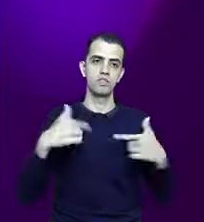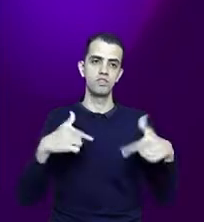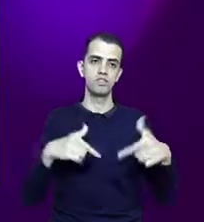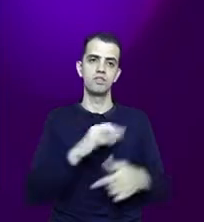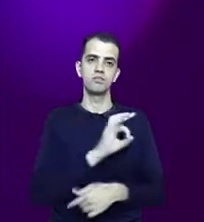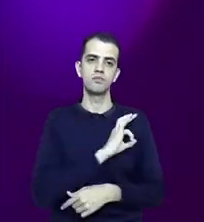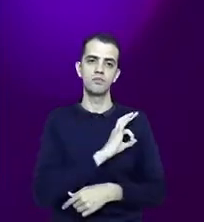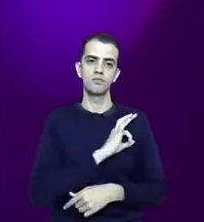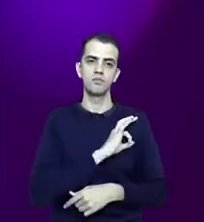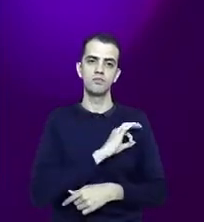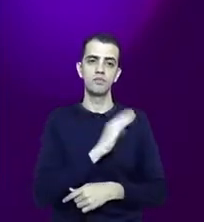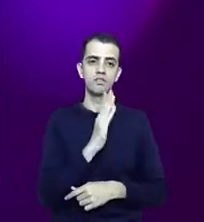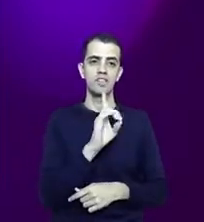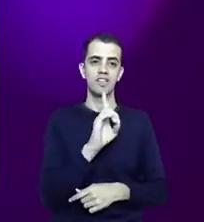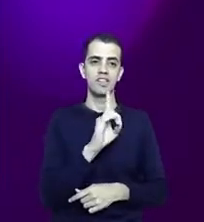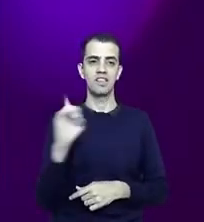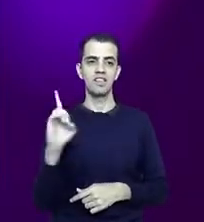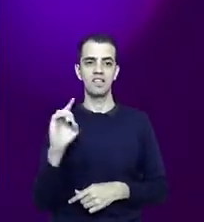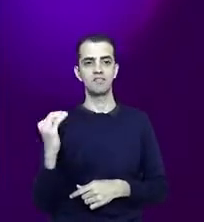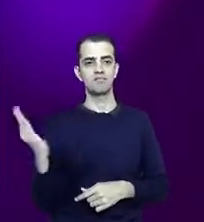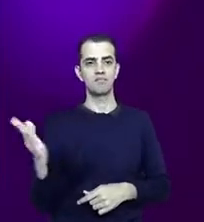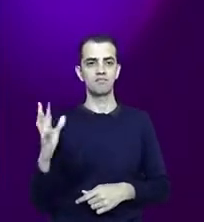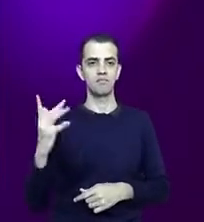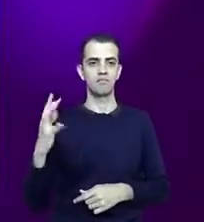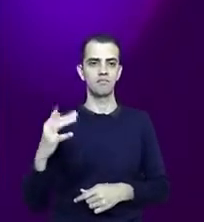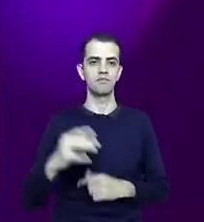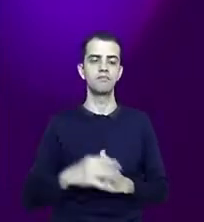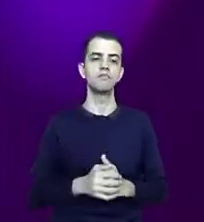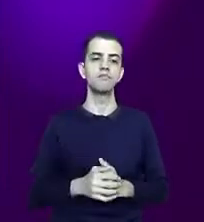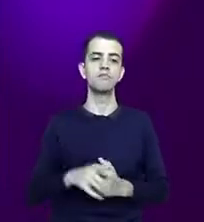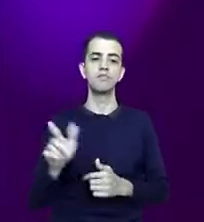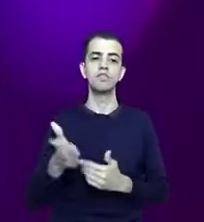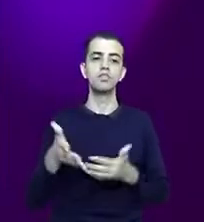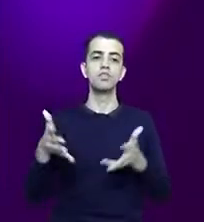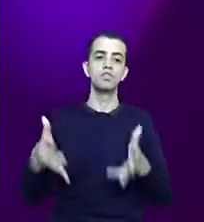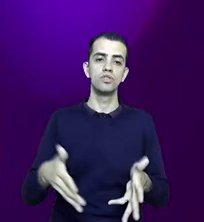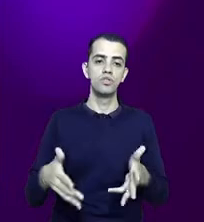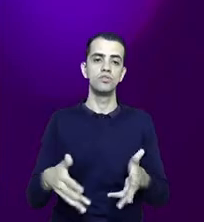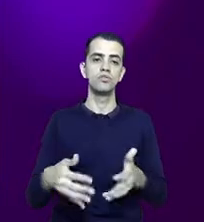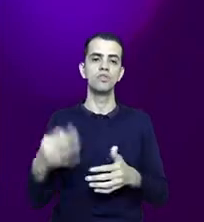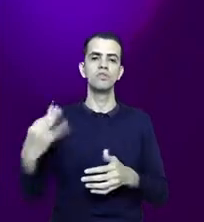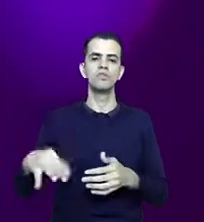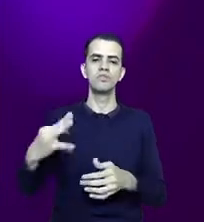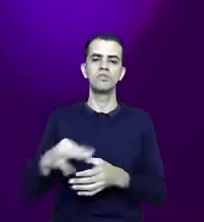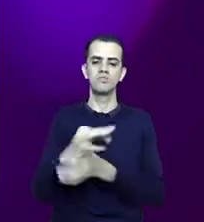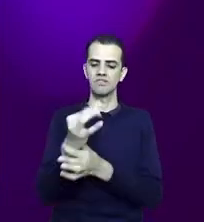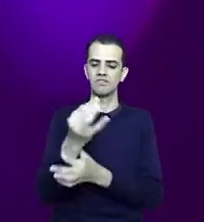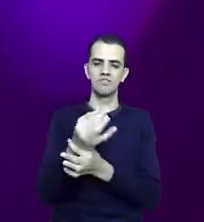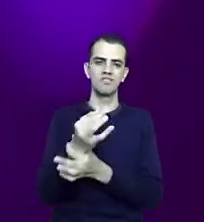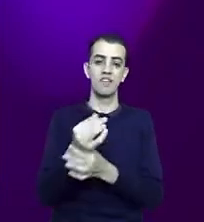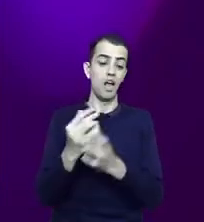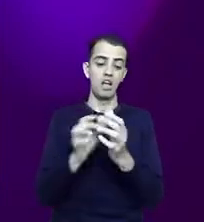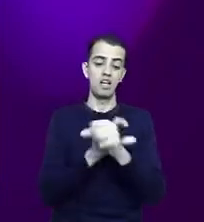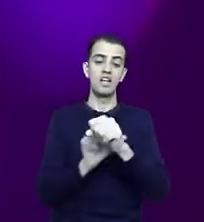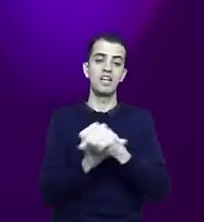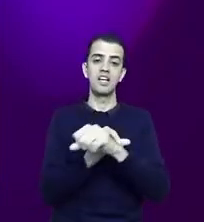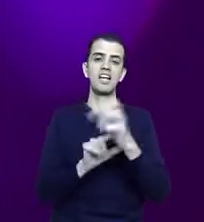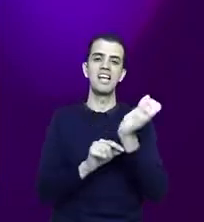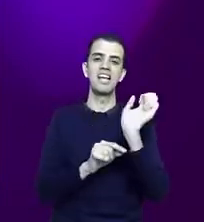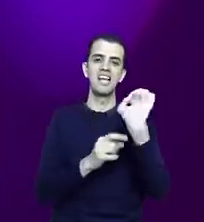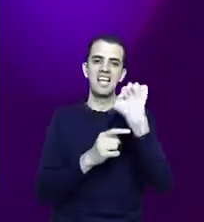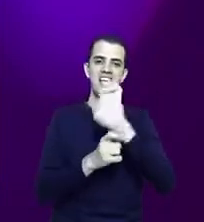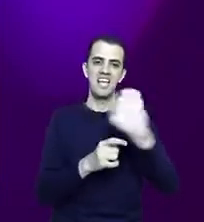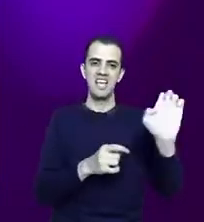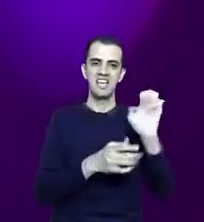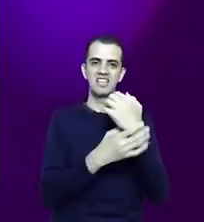destro. Ele nos chegou com uma queixa de dor e limitação no punho esquerdo há 8 meses. Tinha uma história que